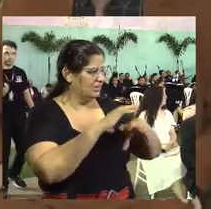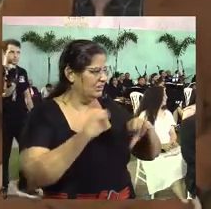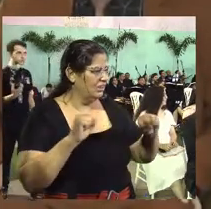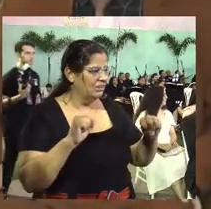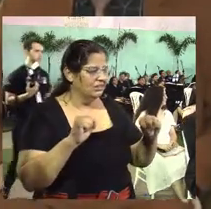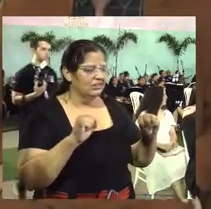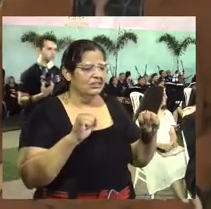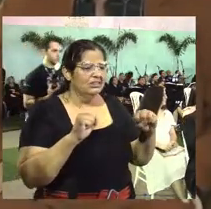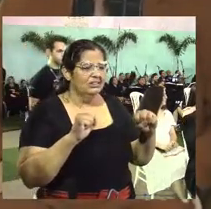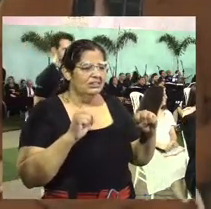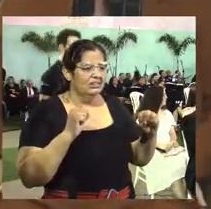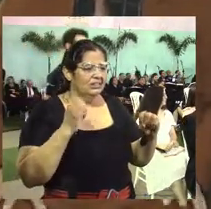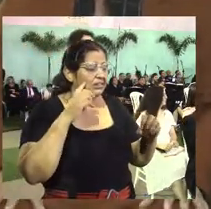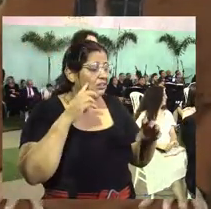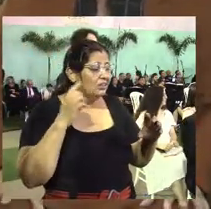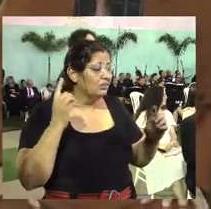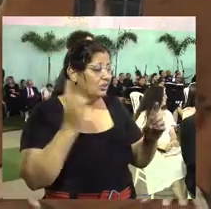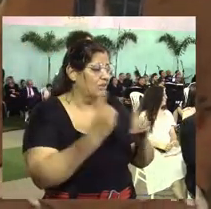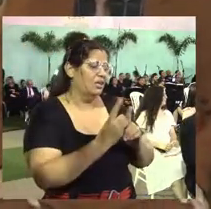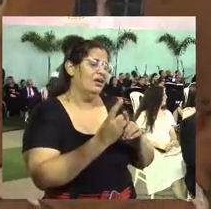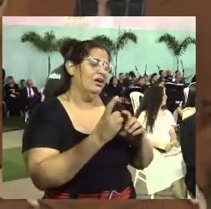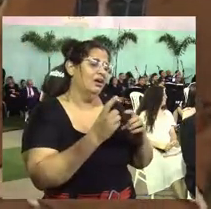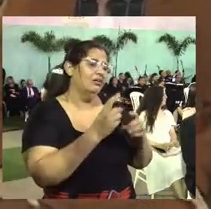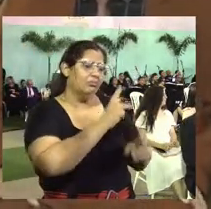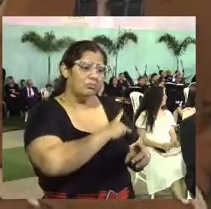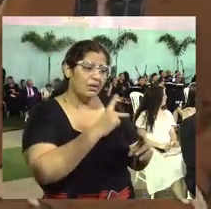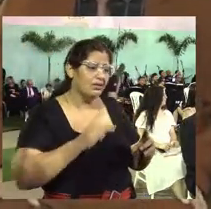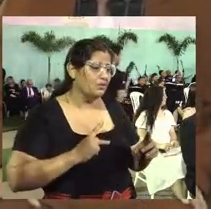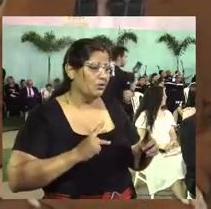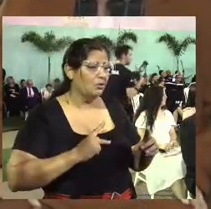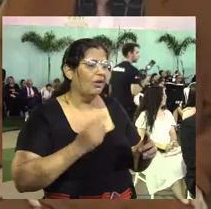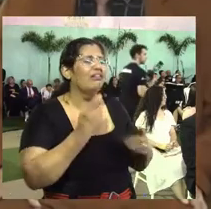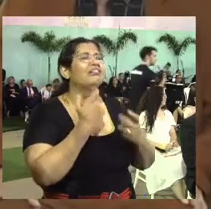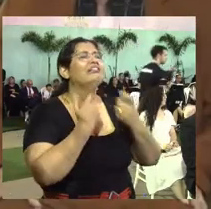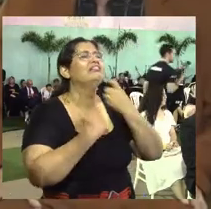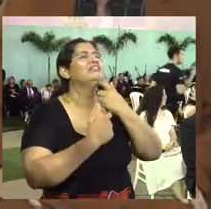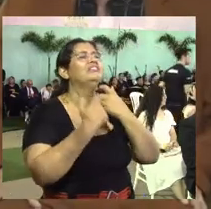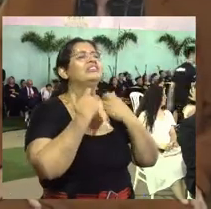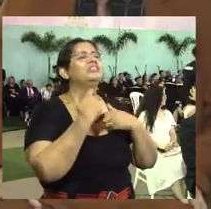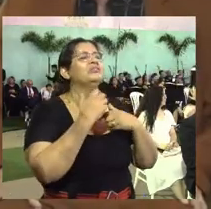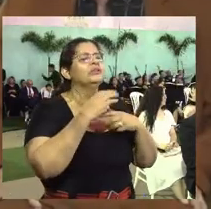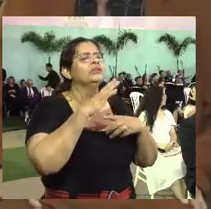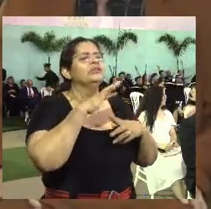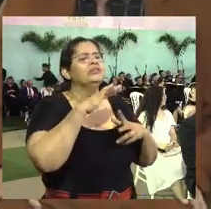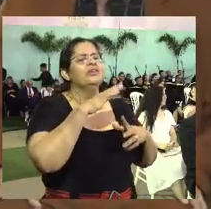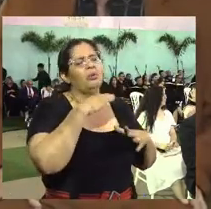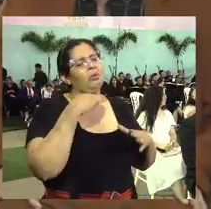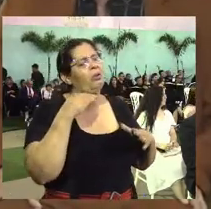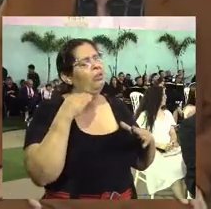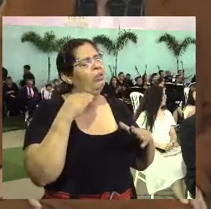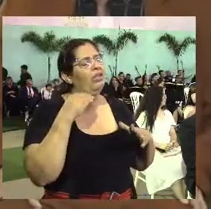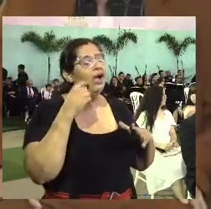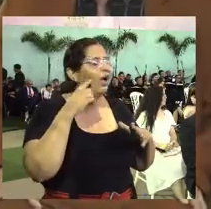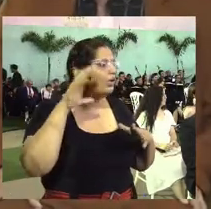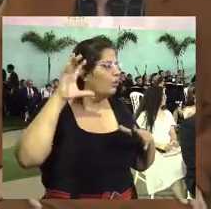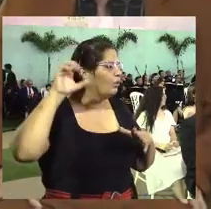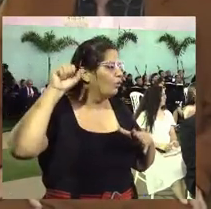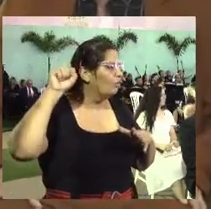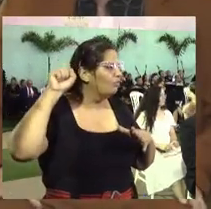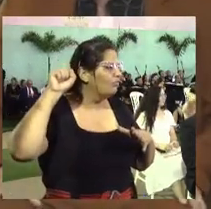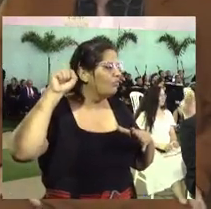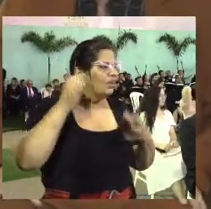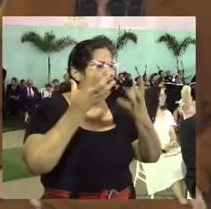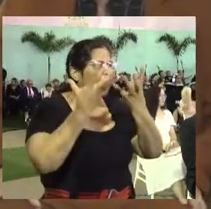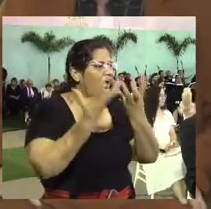depois da pandemia chegaram disseram o pastor eu estava entubado agonizando eu vi uma voz do Megafone lá de fora